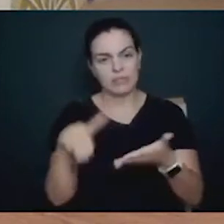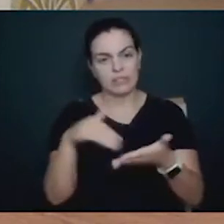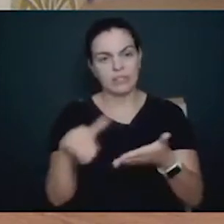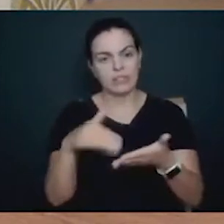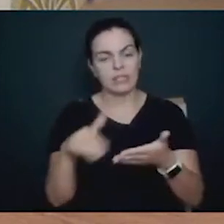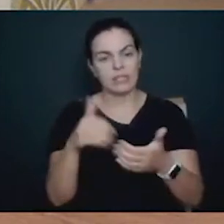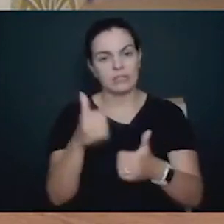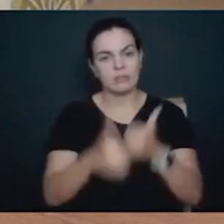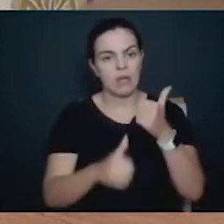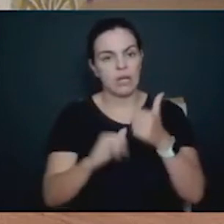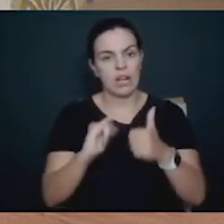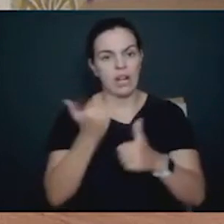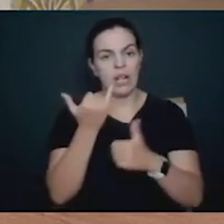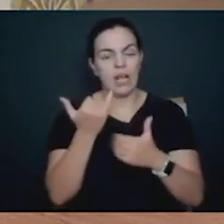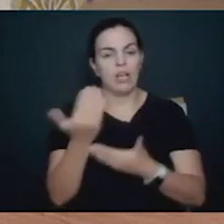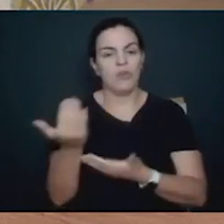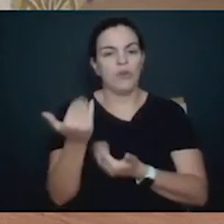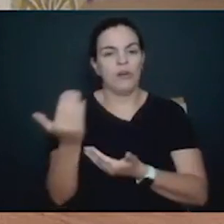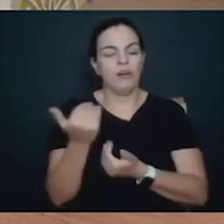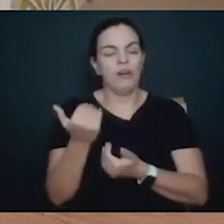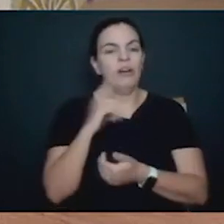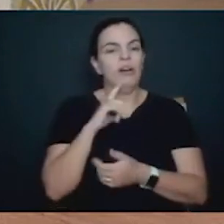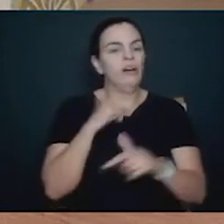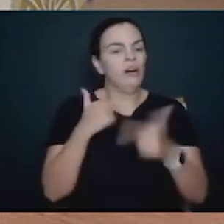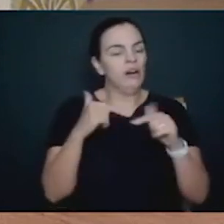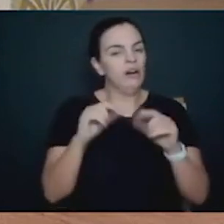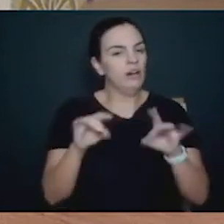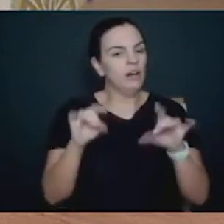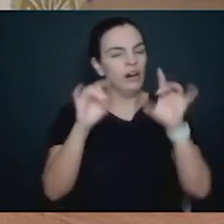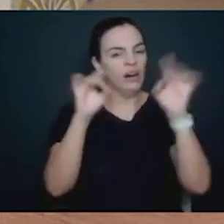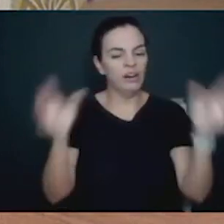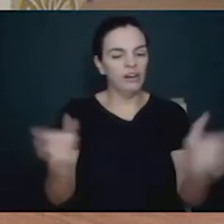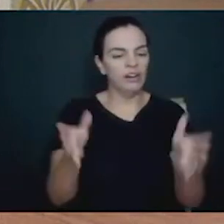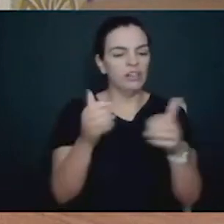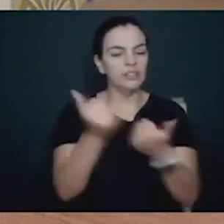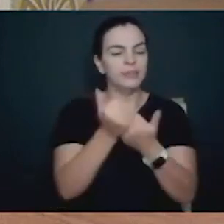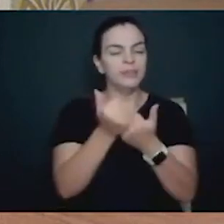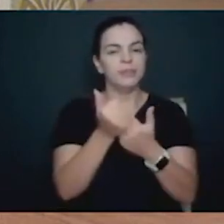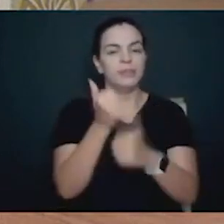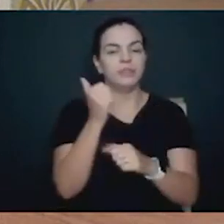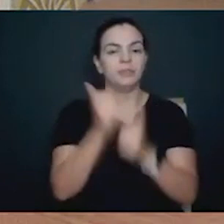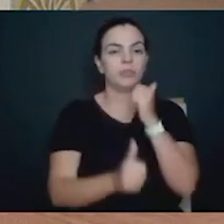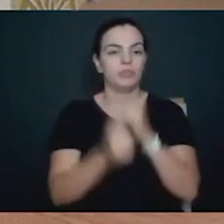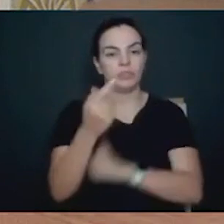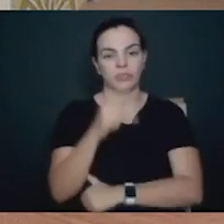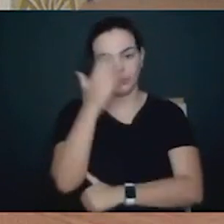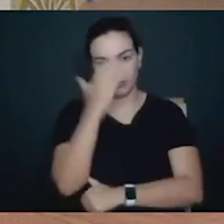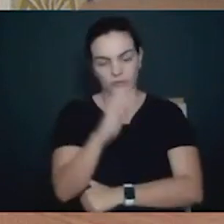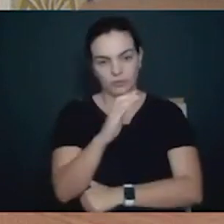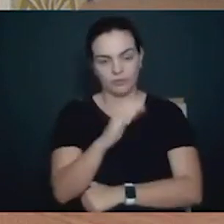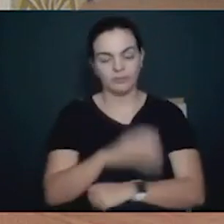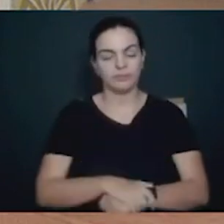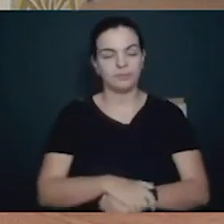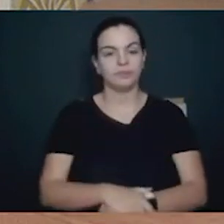Juventude, que faz, aliás, um grande trabalho de fomento ao esporte na nossa capital. E é importante ressaltar que, por meio de